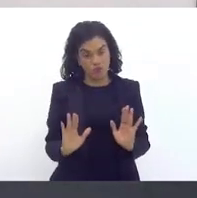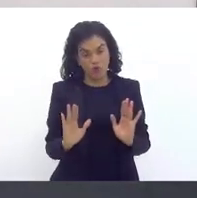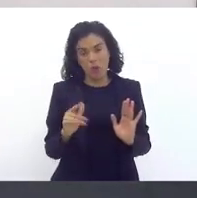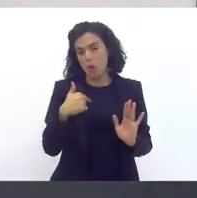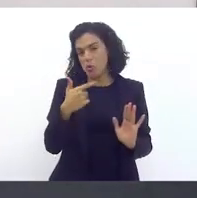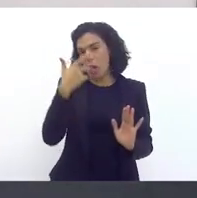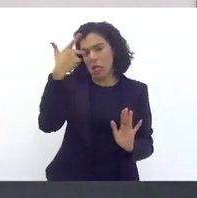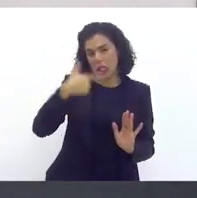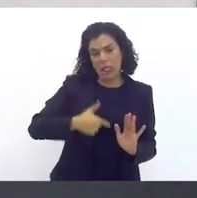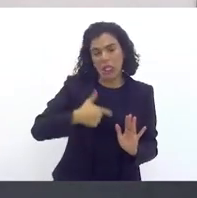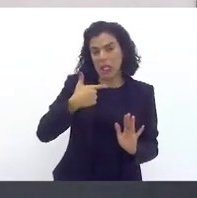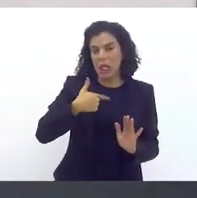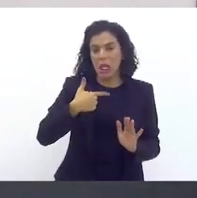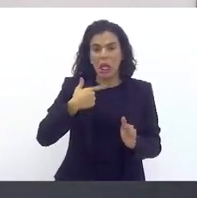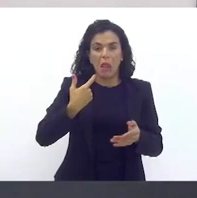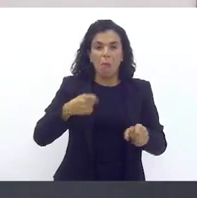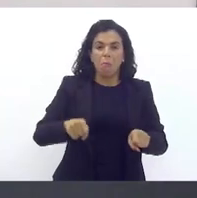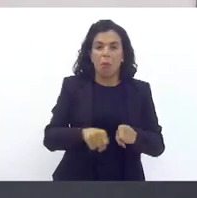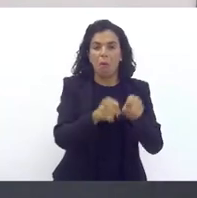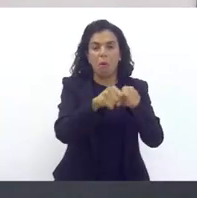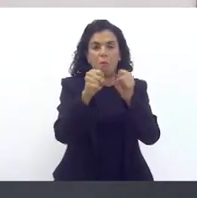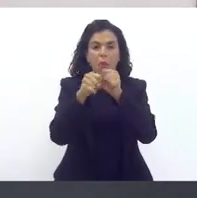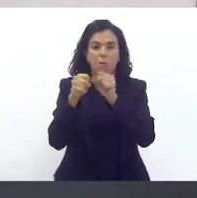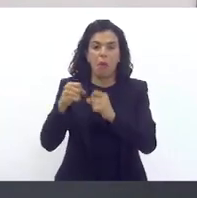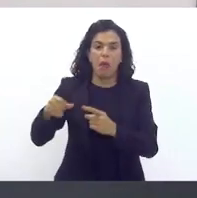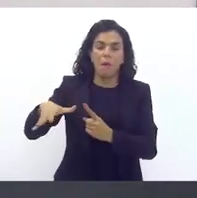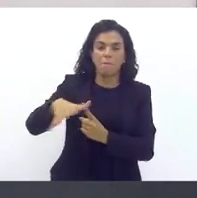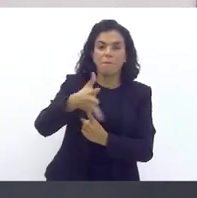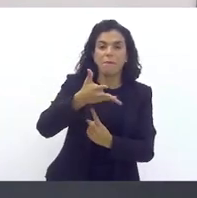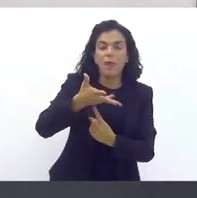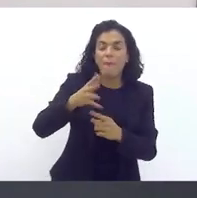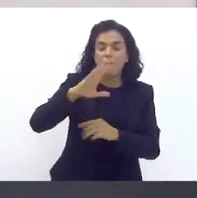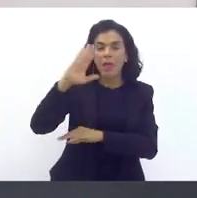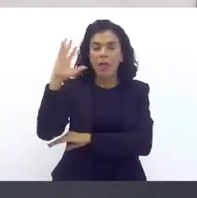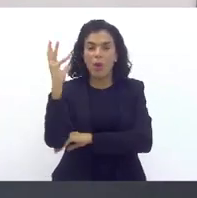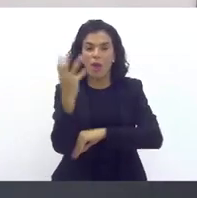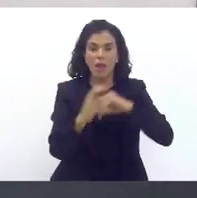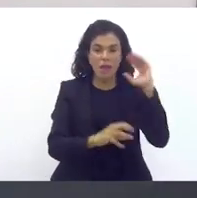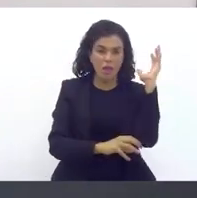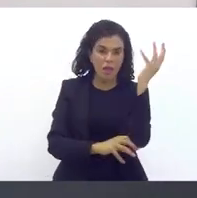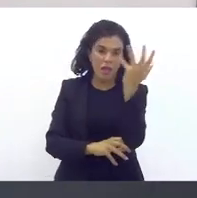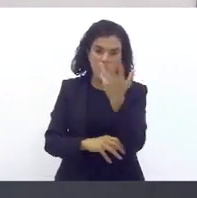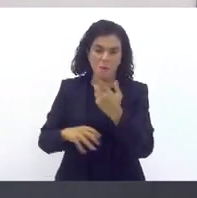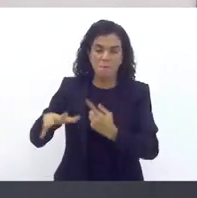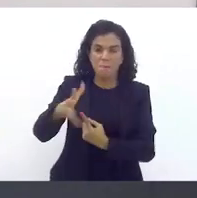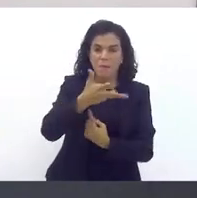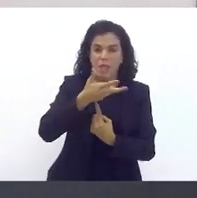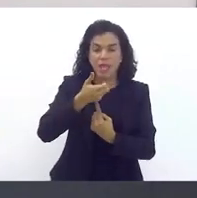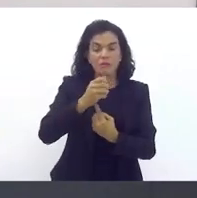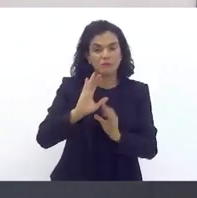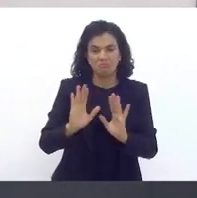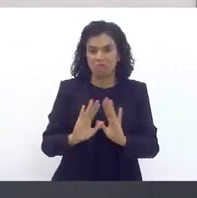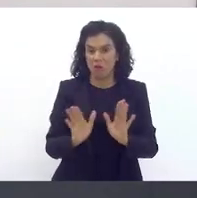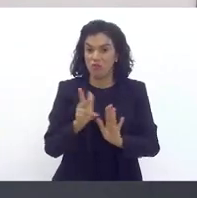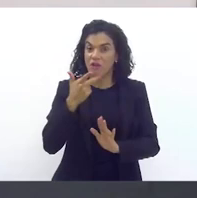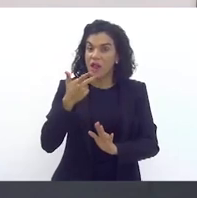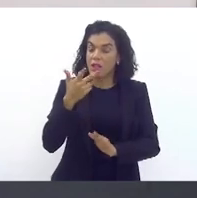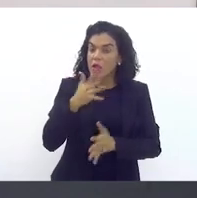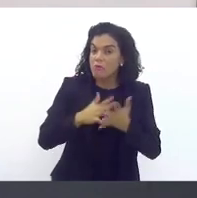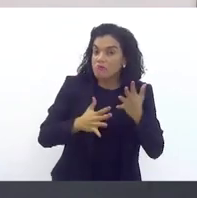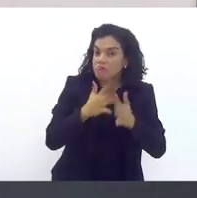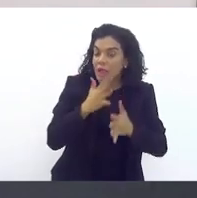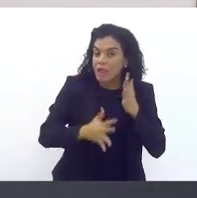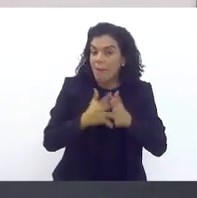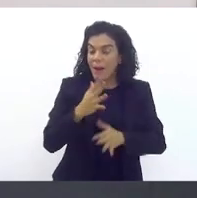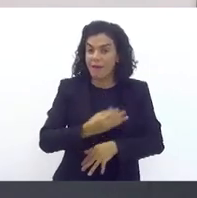estou aqui desqualificando meio ambiente, sustentabilidade, estou falando de ações que interferem diretamente na vida, no